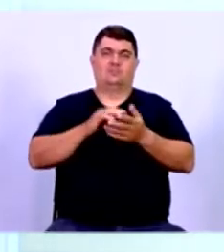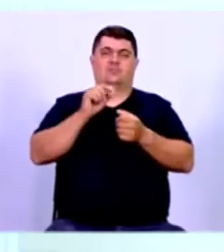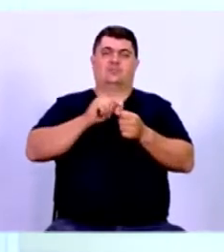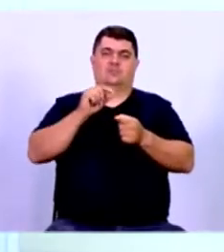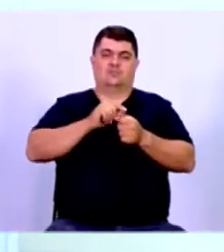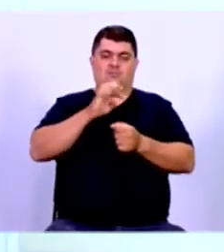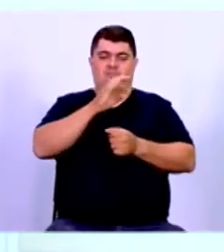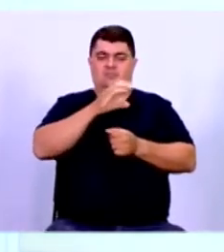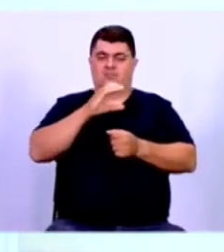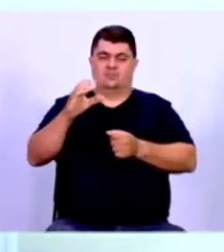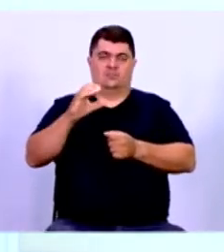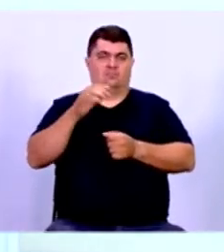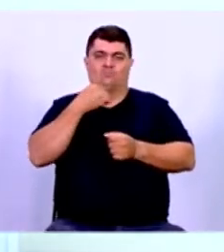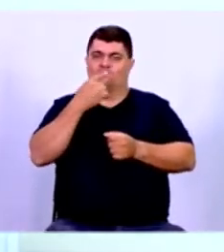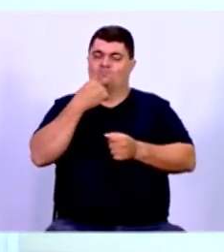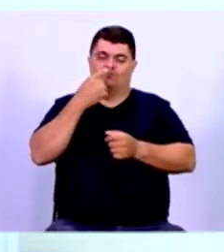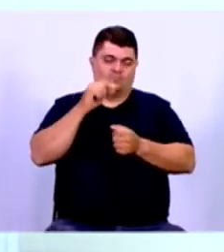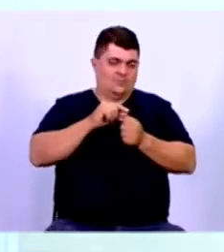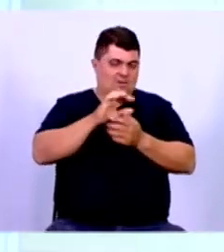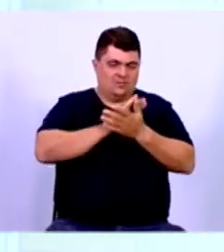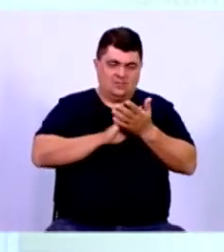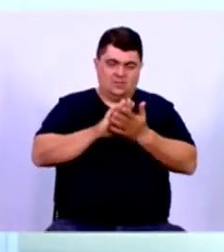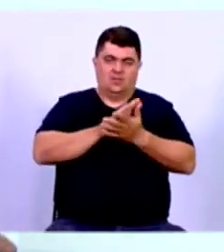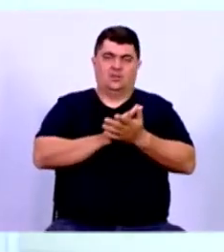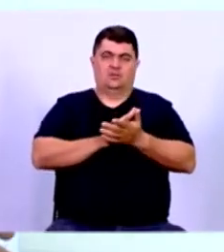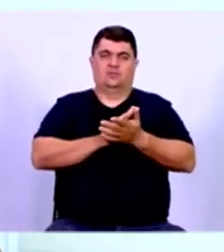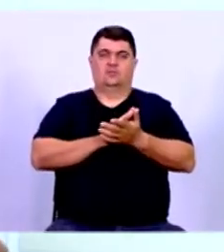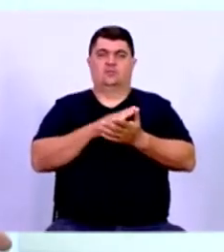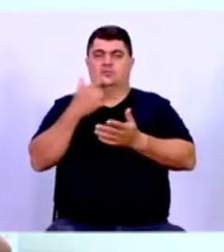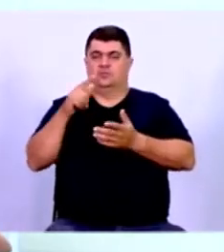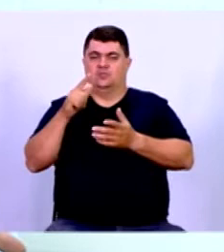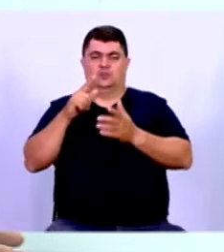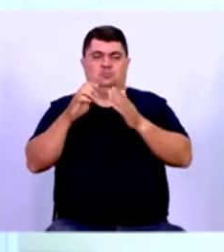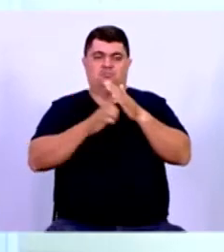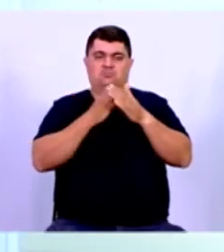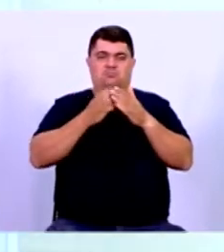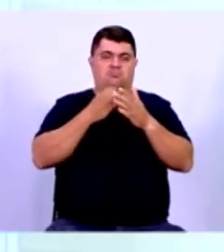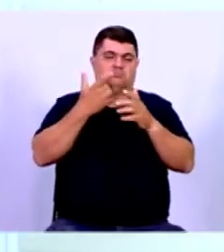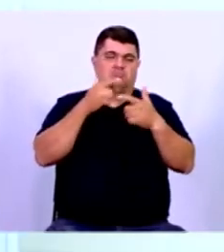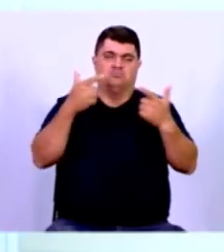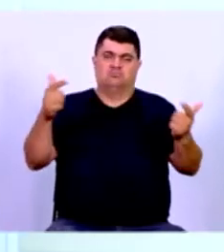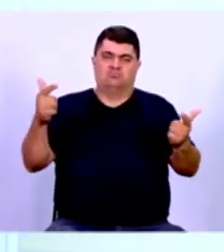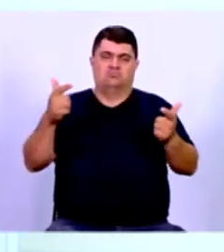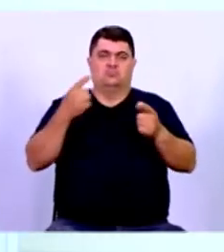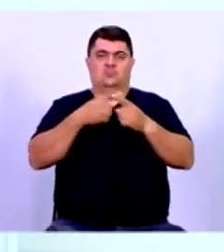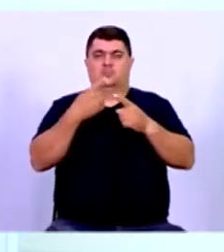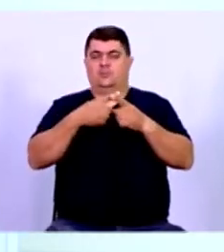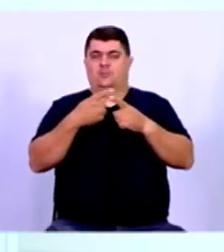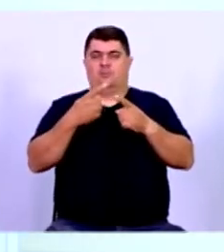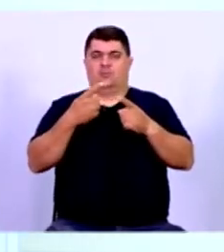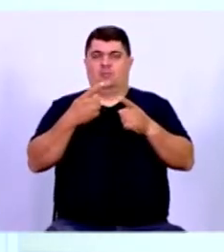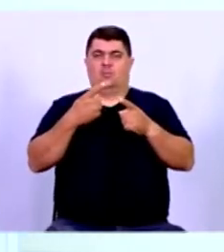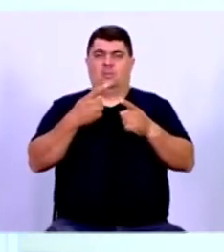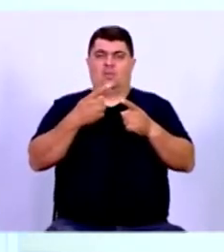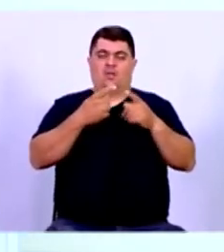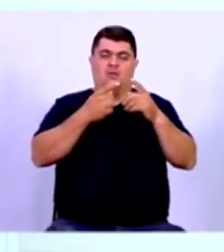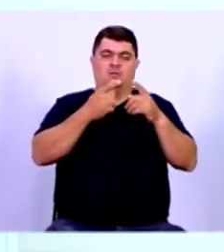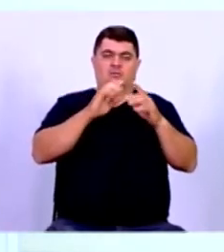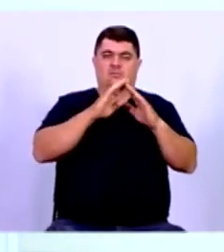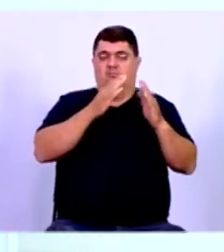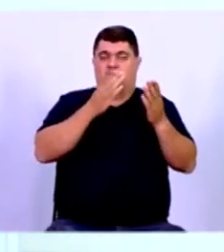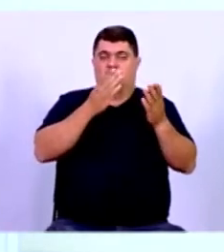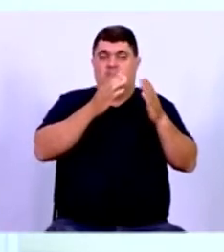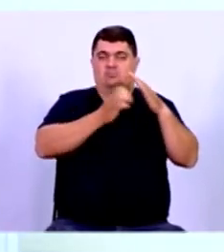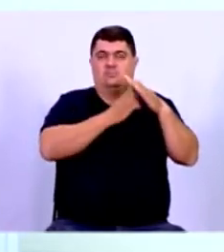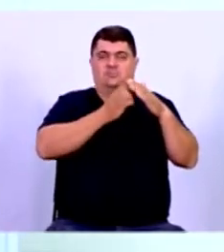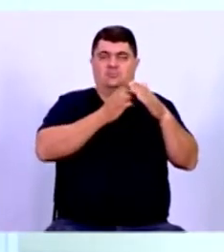é irrealizável, não tem condições de ser realizada, ou porque não tem uma instituição, ou porque essa instituição, talvez tenha instituição, mas essa